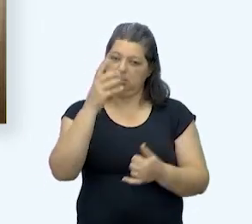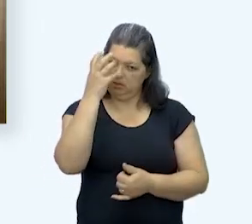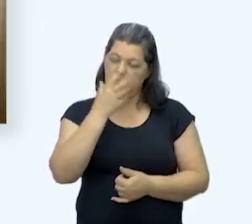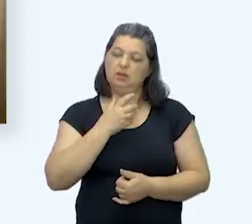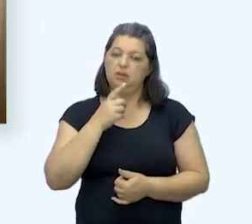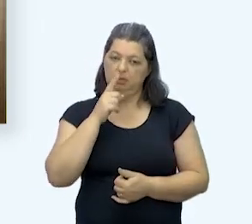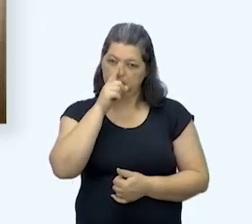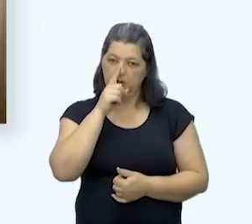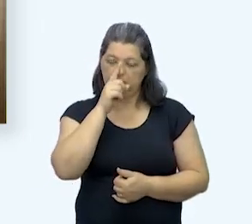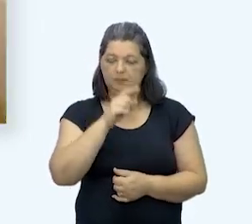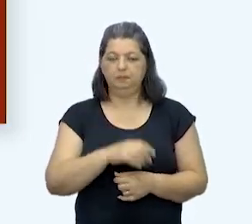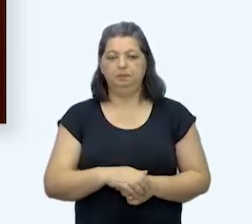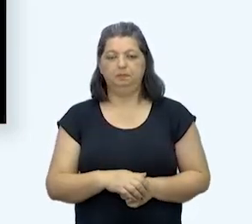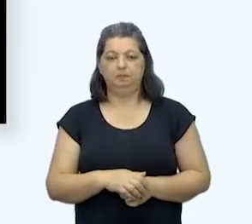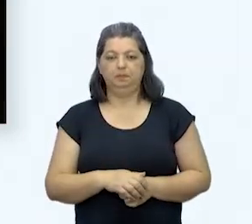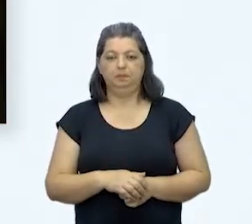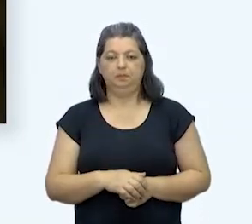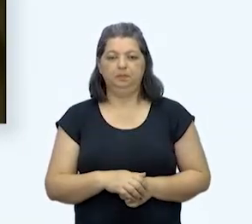meu.